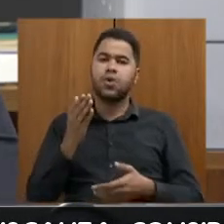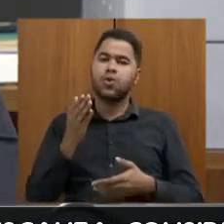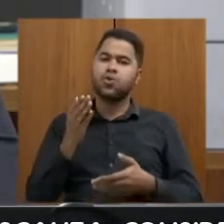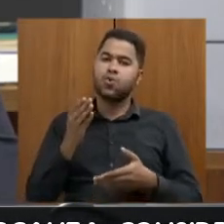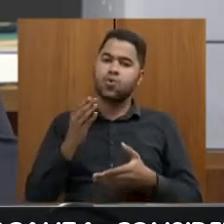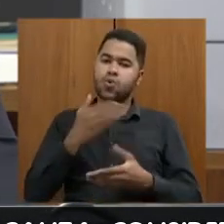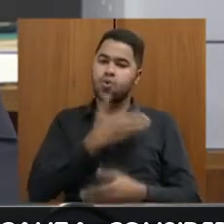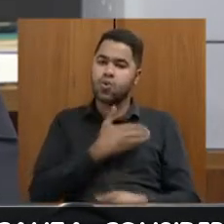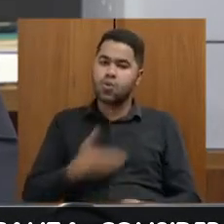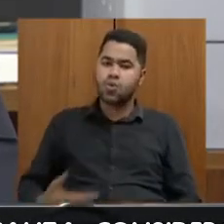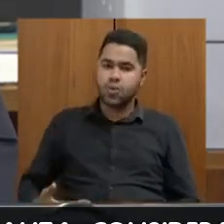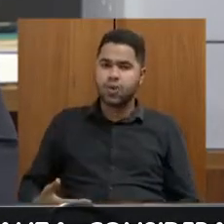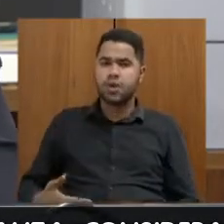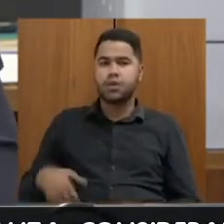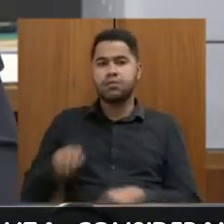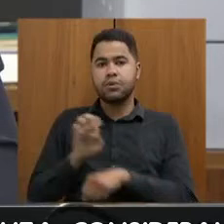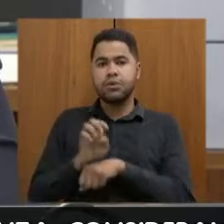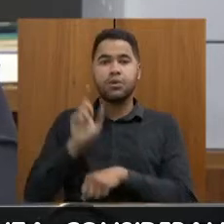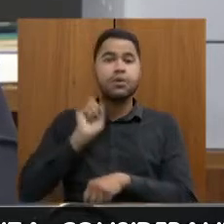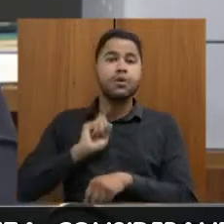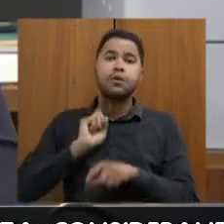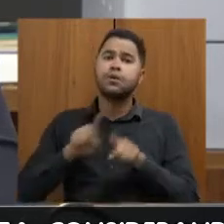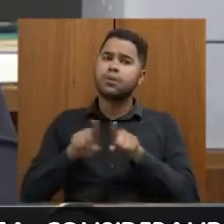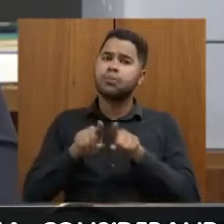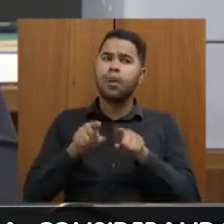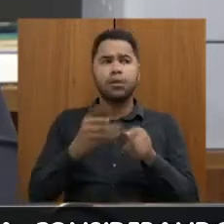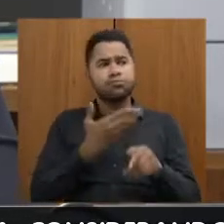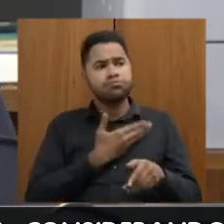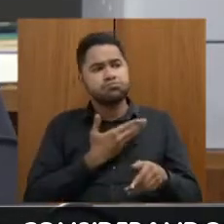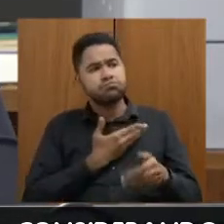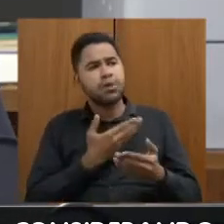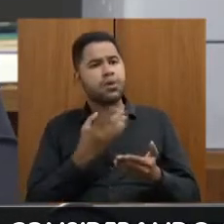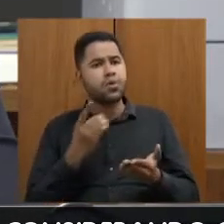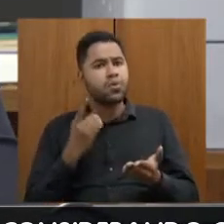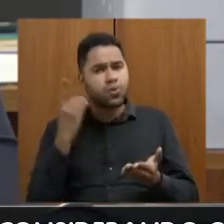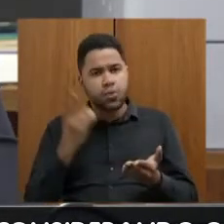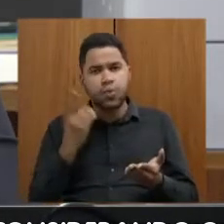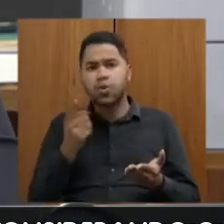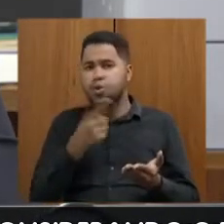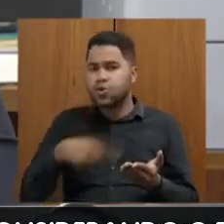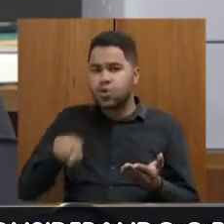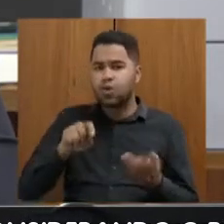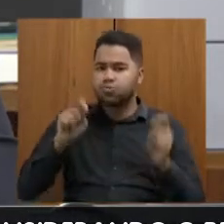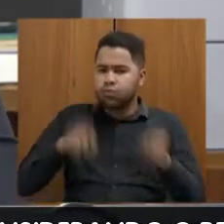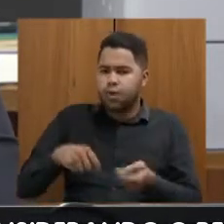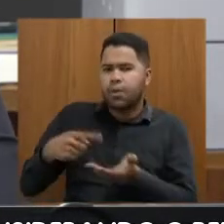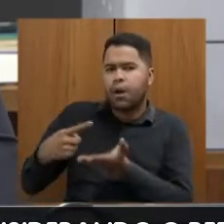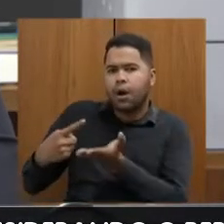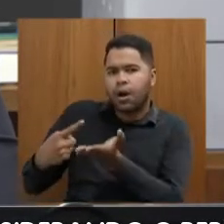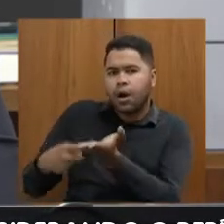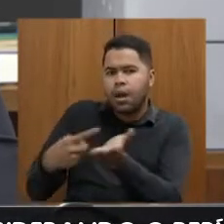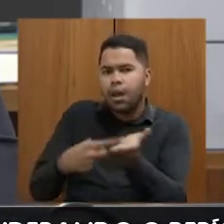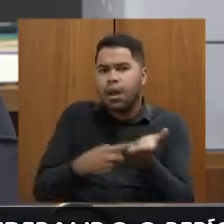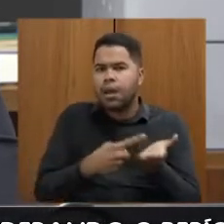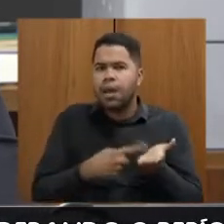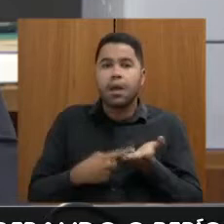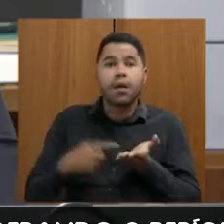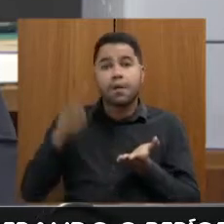Estado mas faço aos colegas deputados também que nós possamos né dentro desse acordo